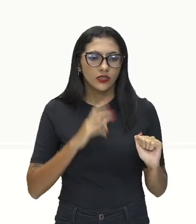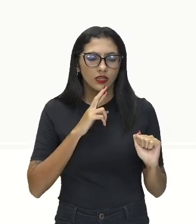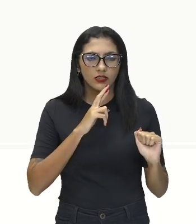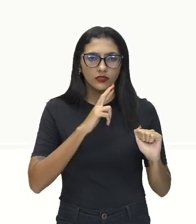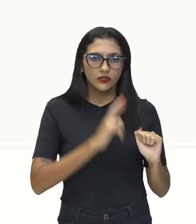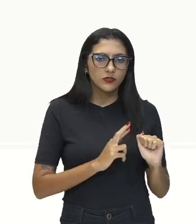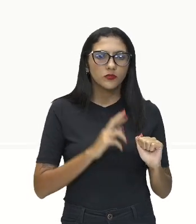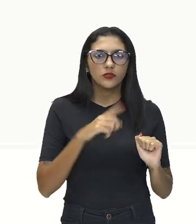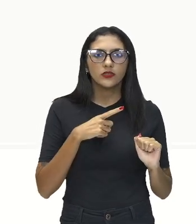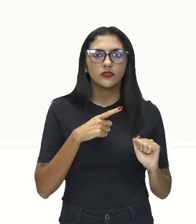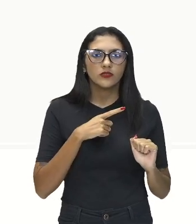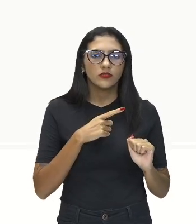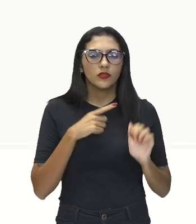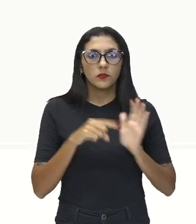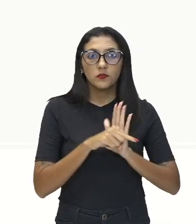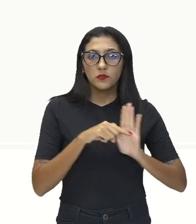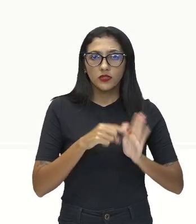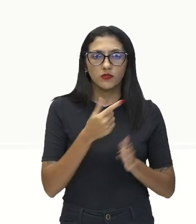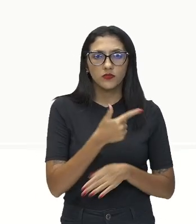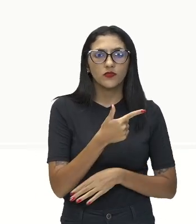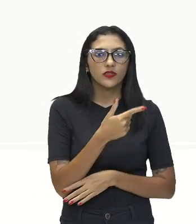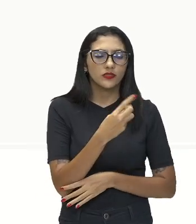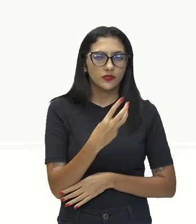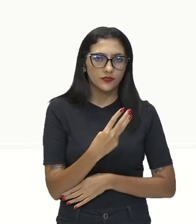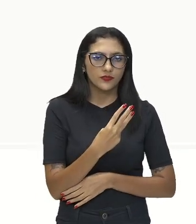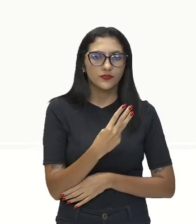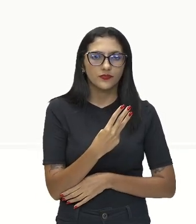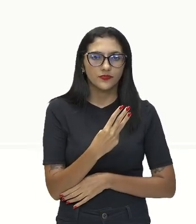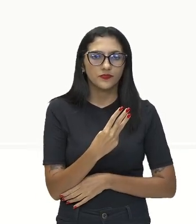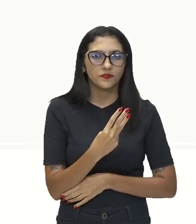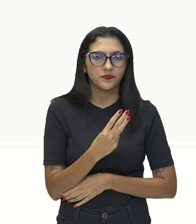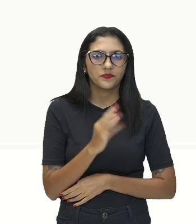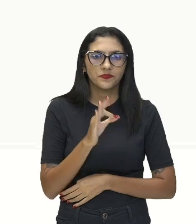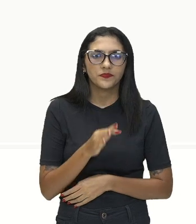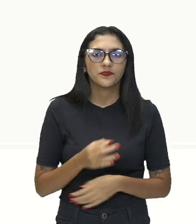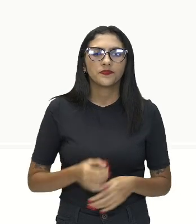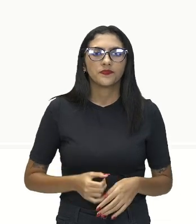da matriz A, menos 23. Tá certo?